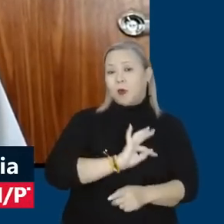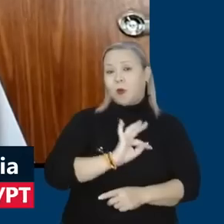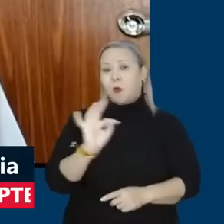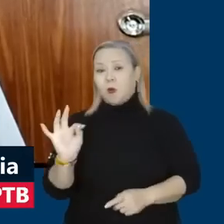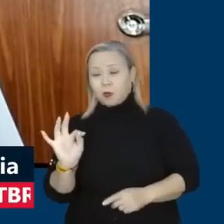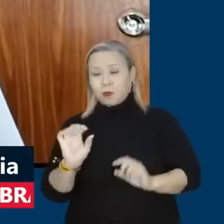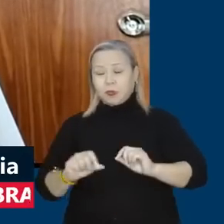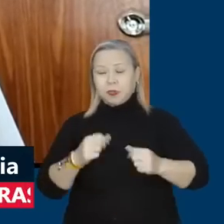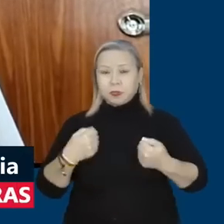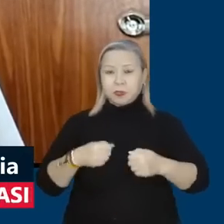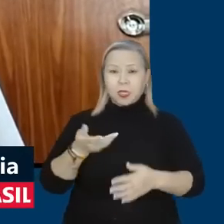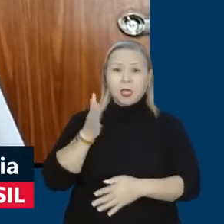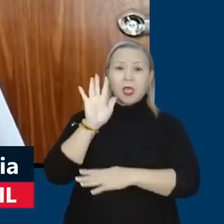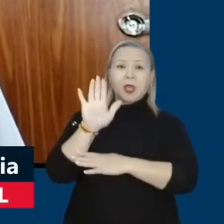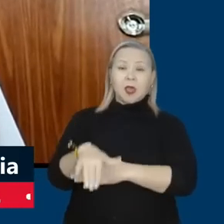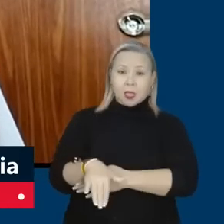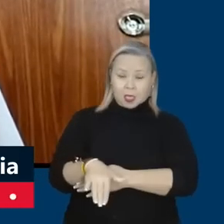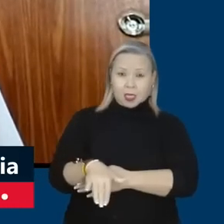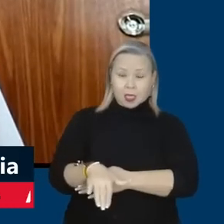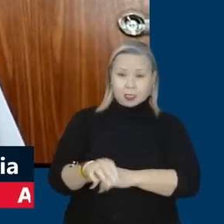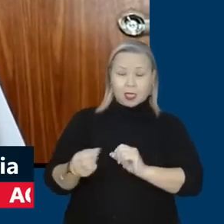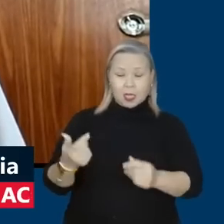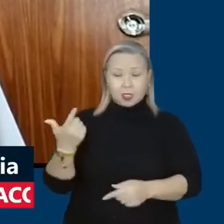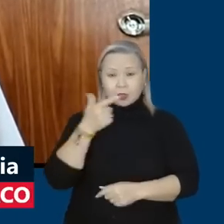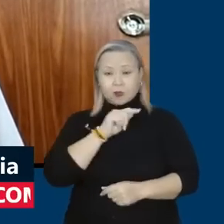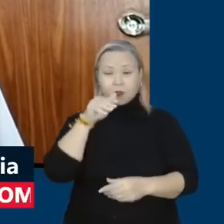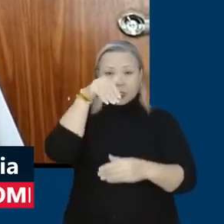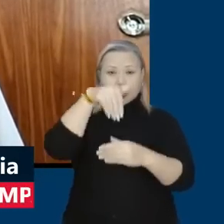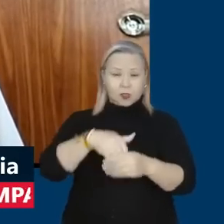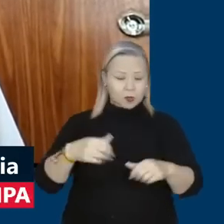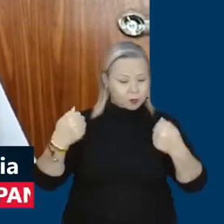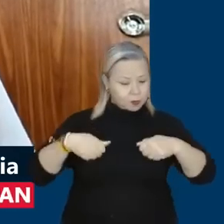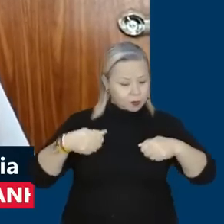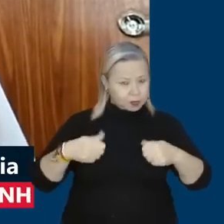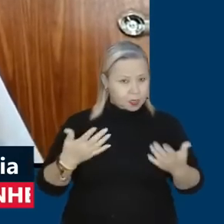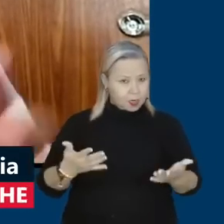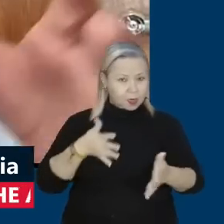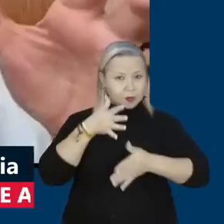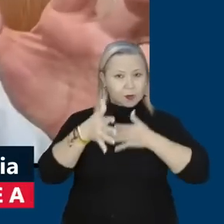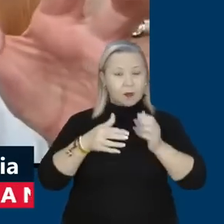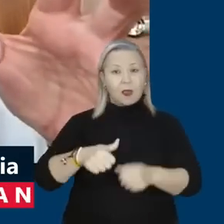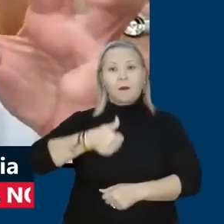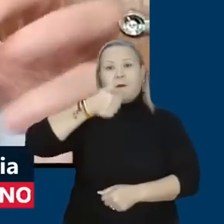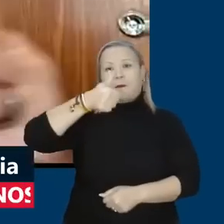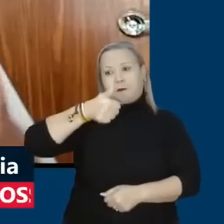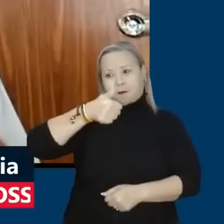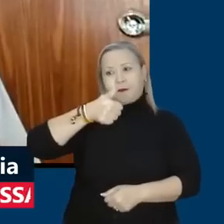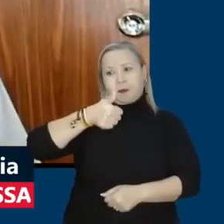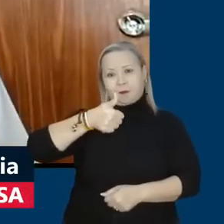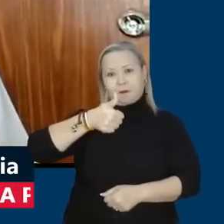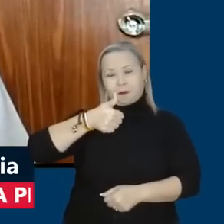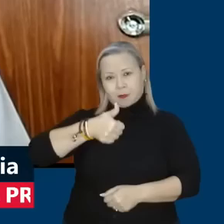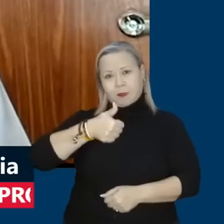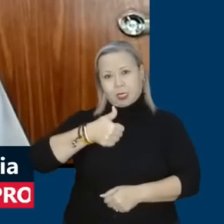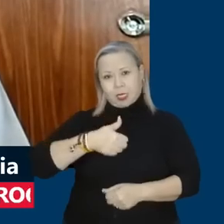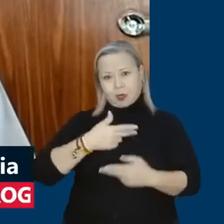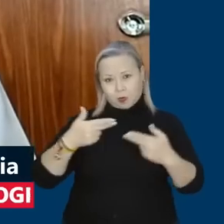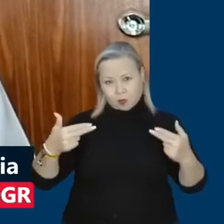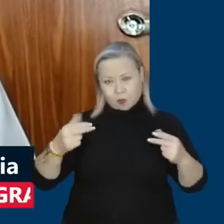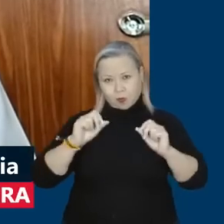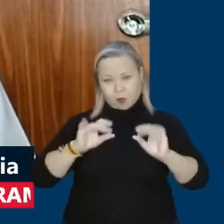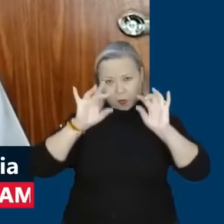até o final da tarde, conseguir os votos necessários, e conforme diz, primeiro, pela